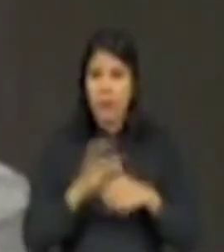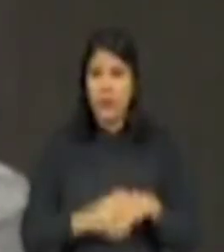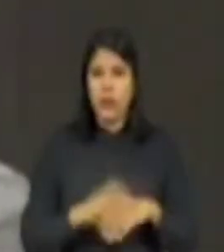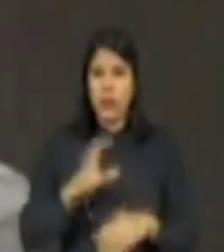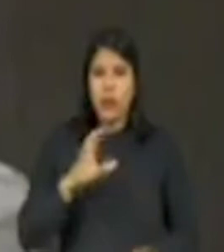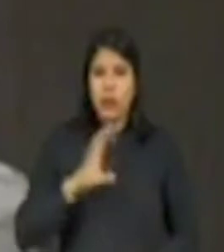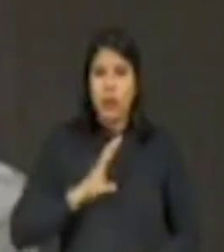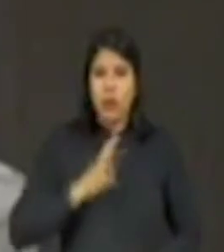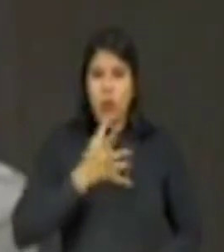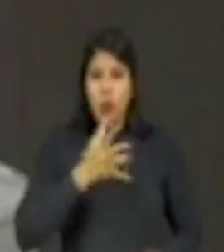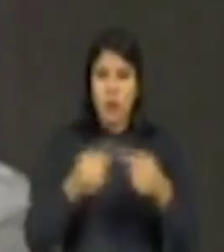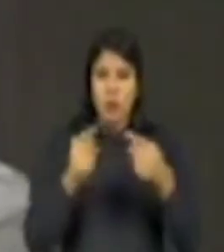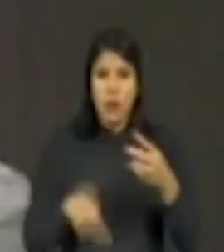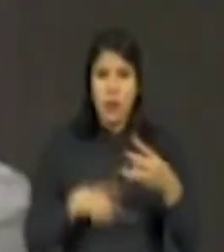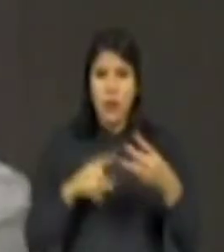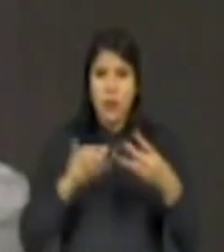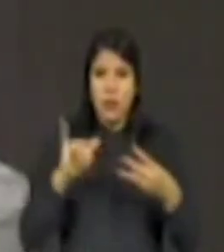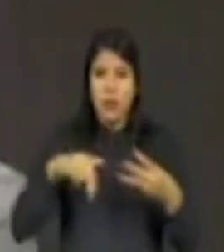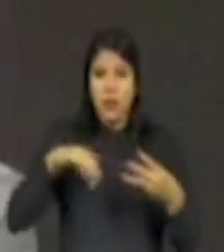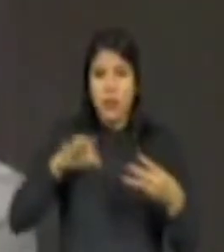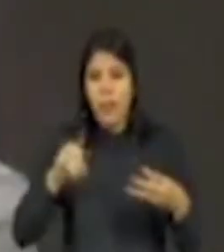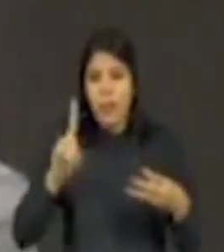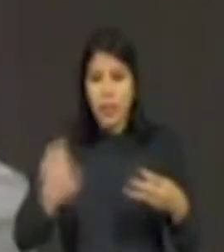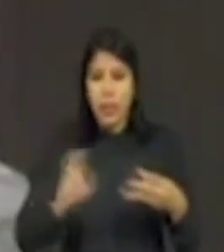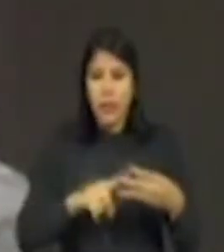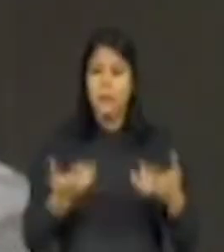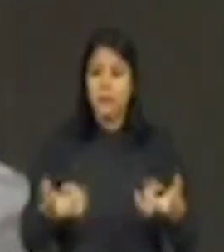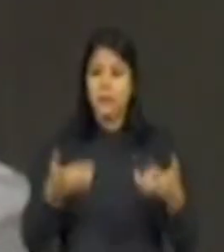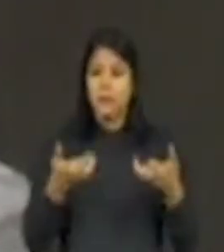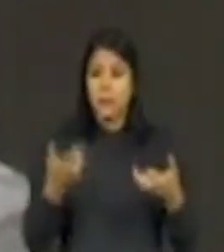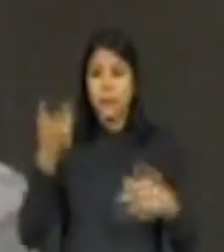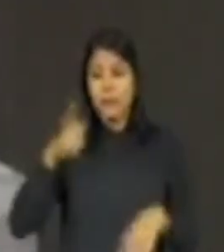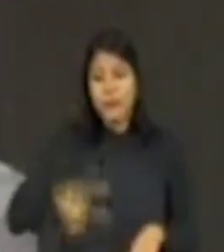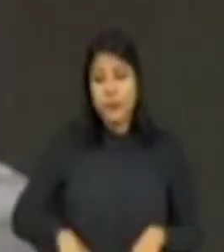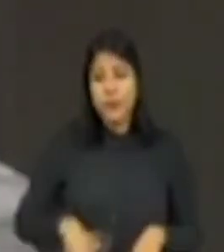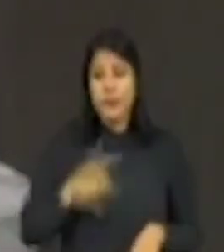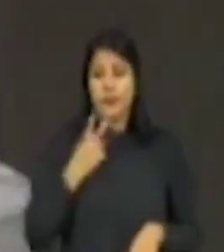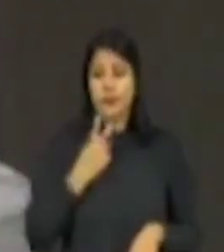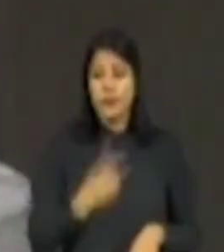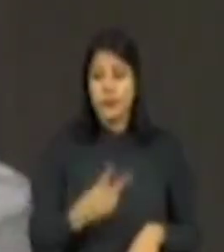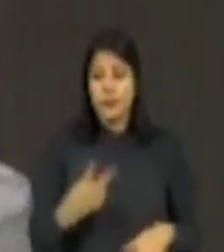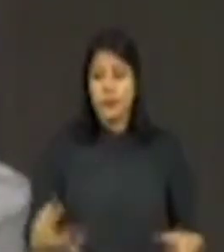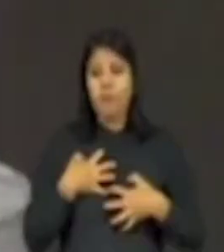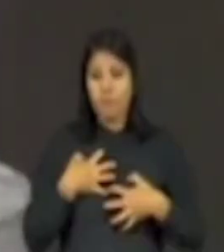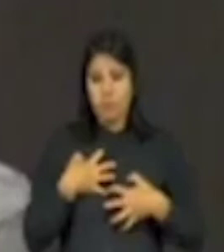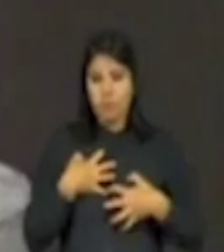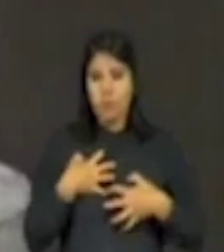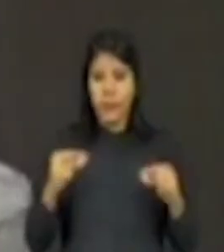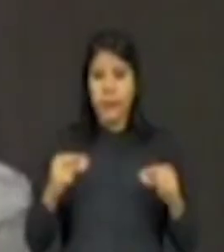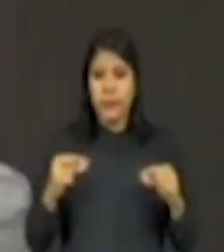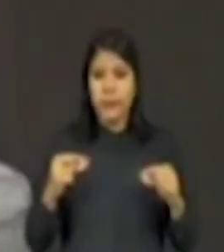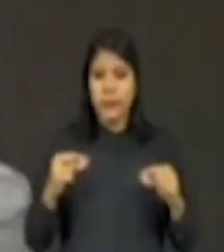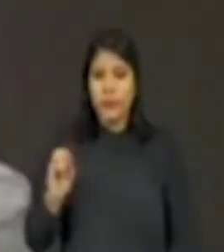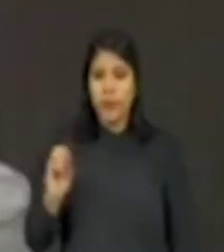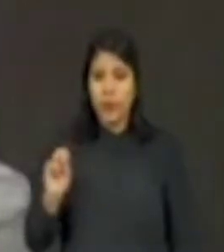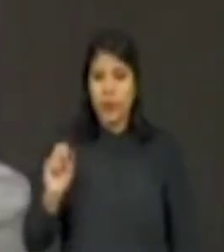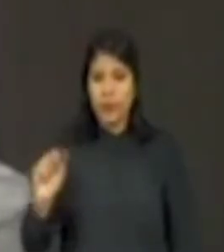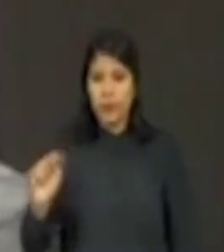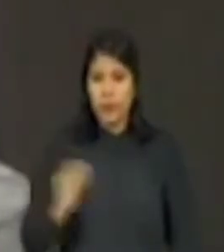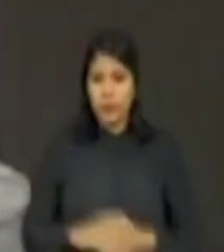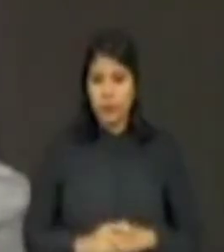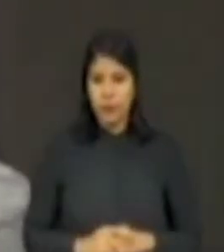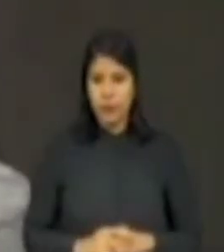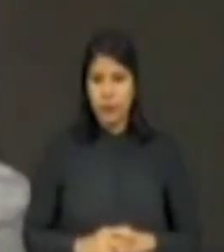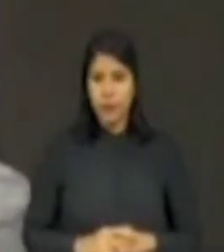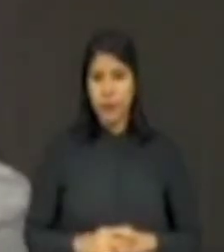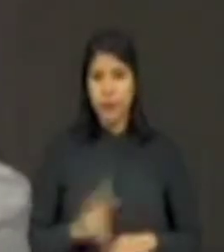coragem coerência e integridade Até eu queria que reputar mais uma vez e pode teclar meus sentimentos a passagem da Rosa que